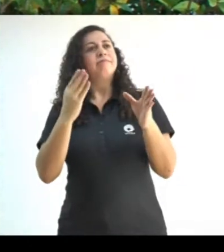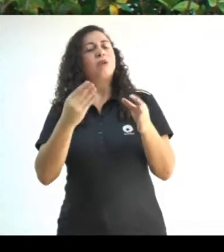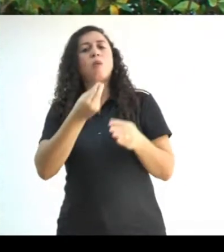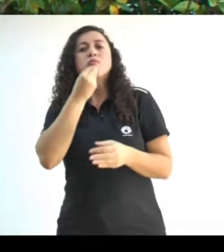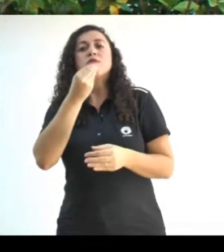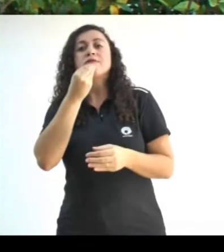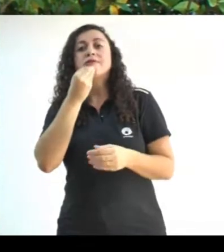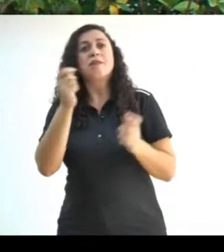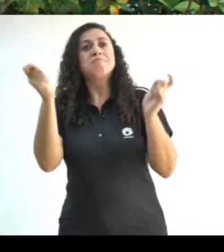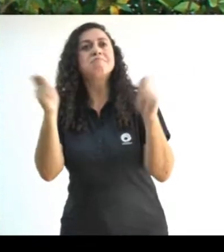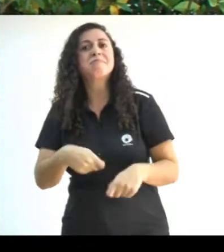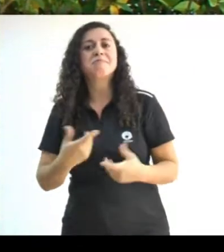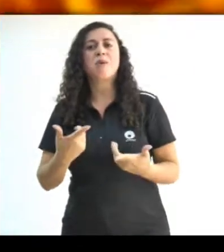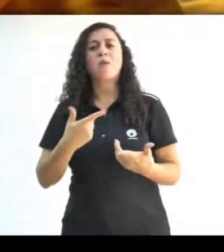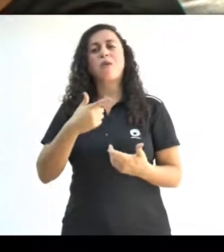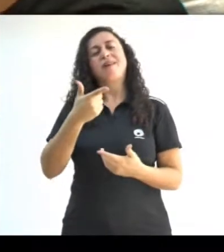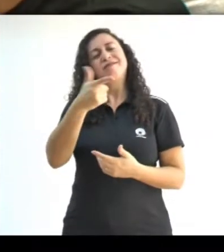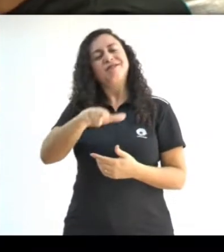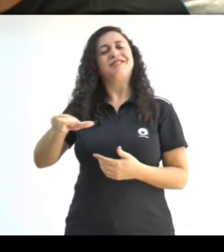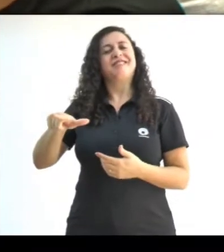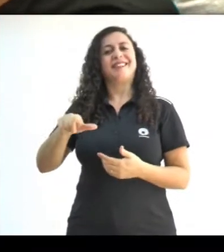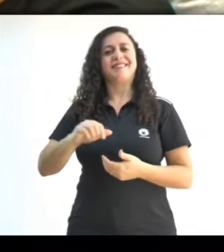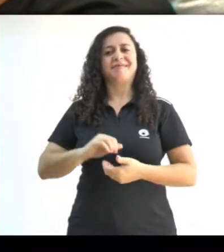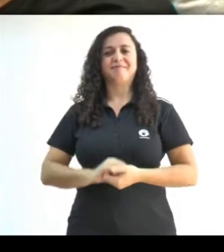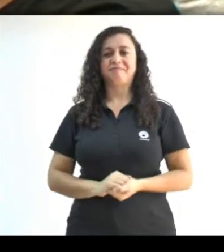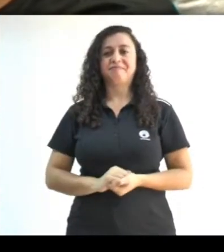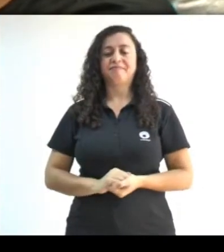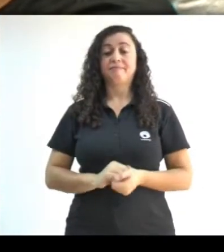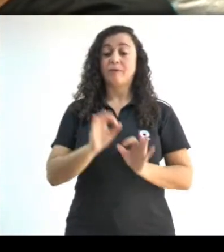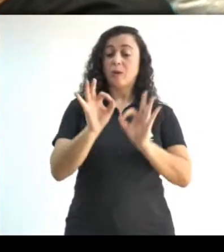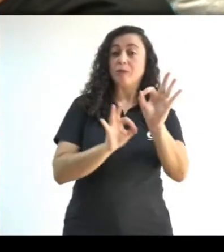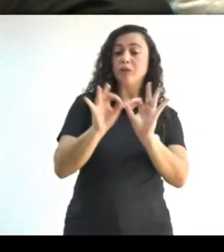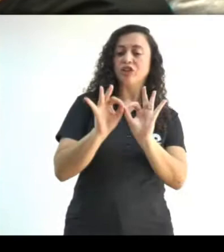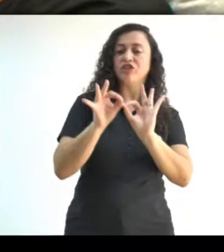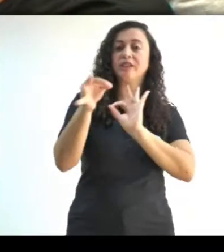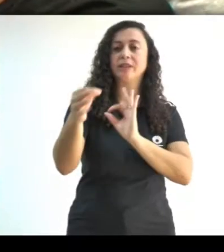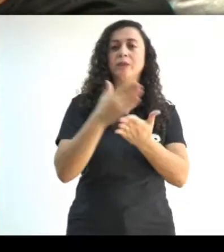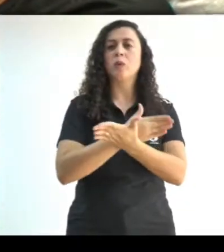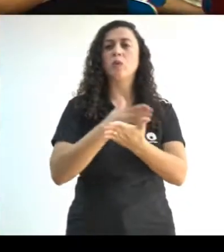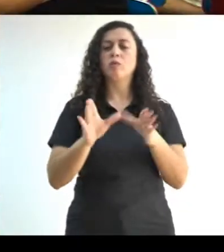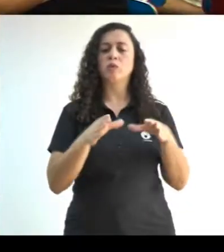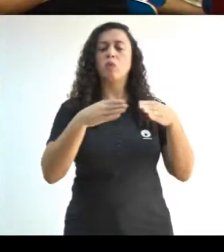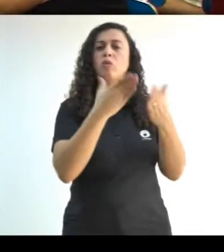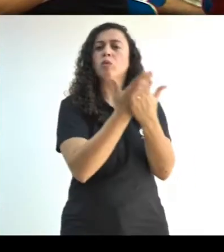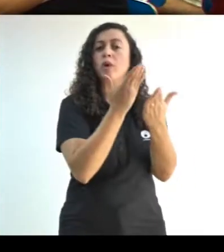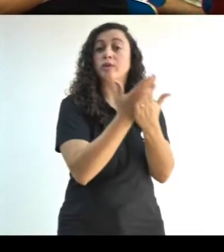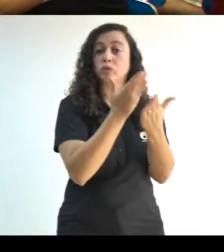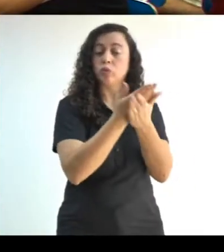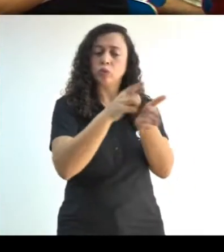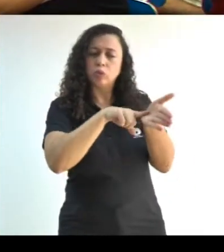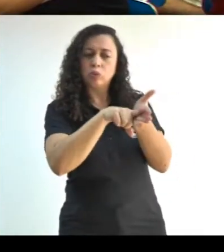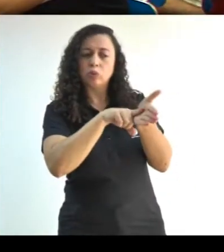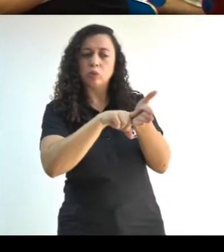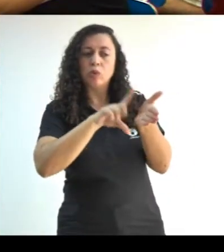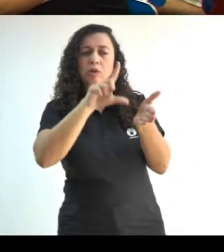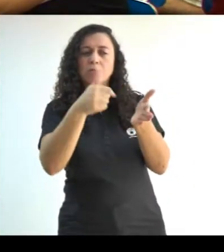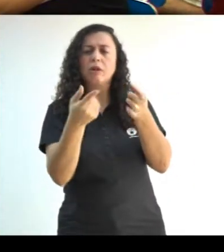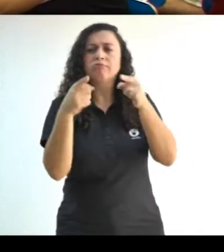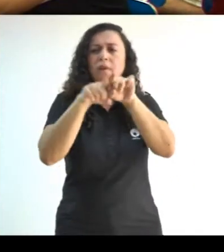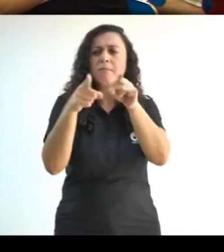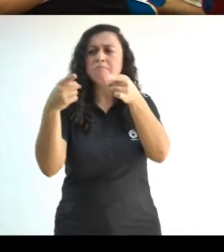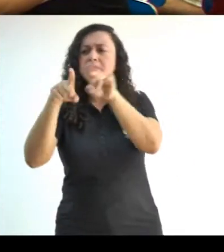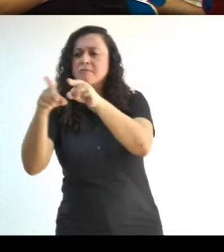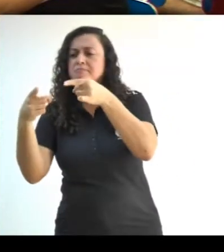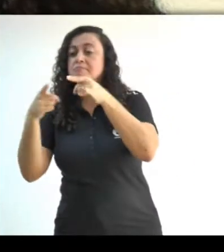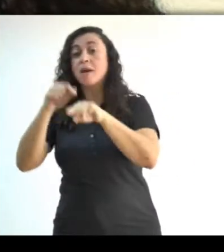decidi seguir em frente com o projeto. O projeto de extensão começou com um grupo de estudos e logo precisou de parceria